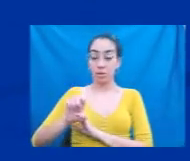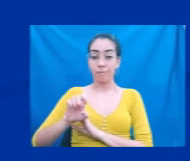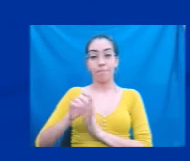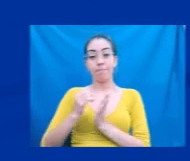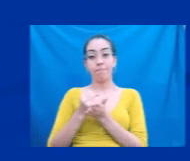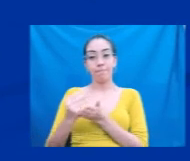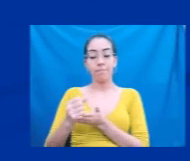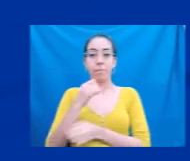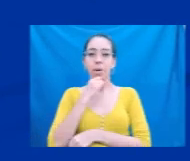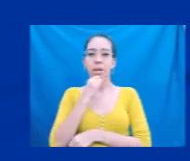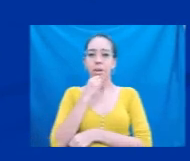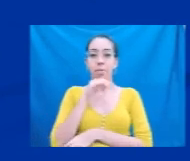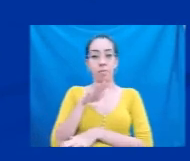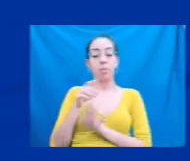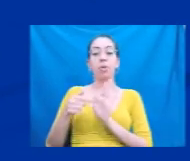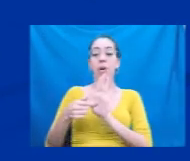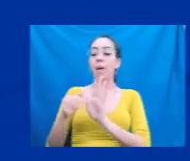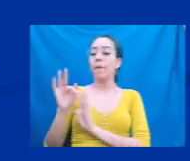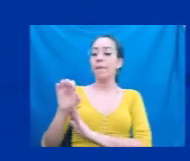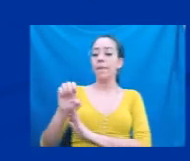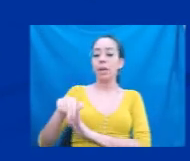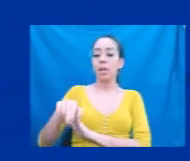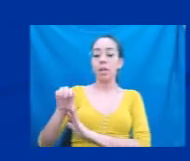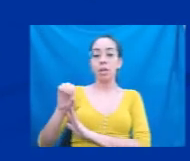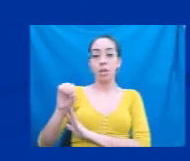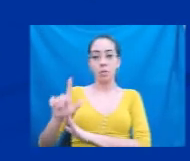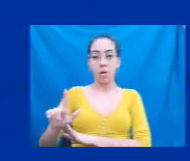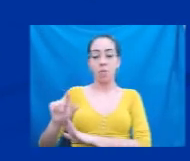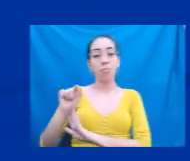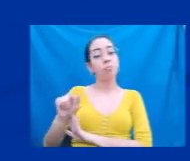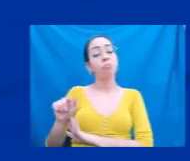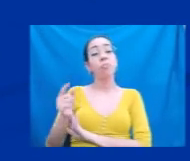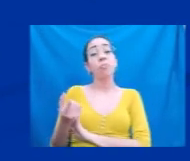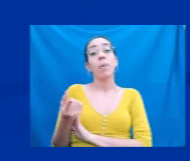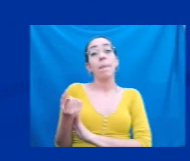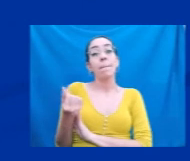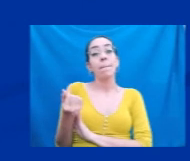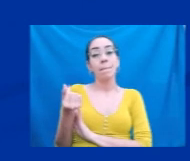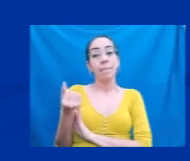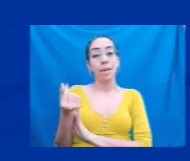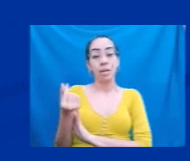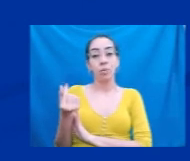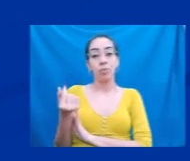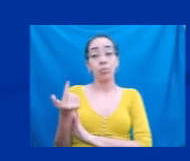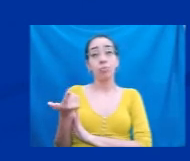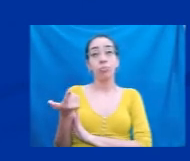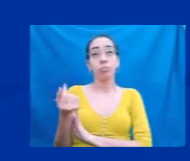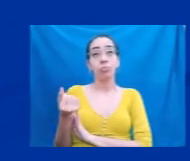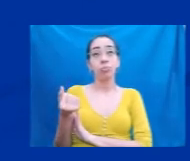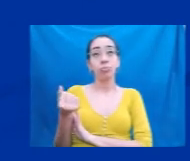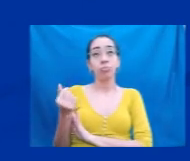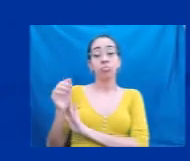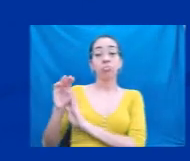do fenol, ele é muito inferior ao preço que se ele tiver com a validade vencida, eu tenho para descartar, porque para